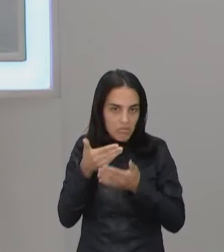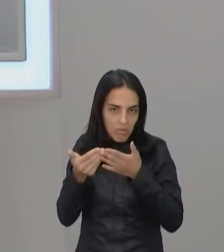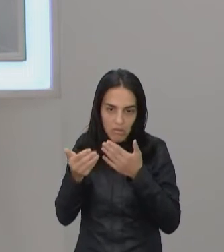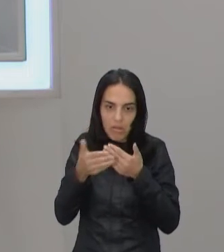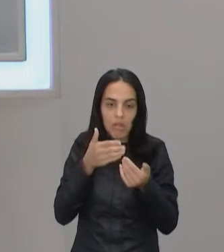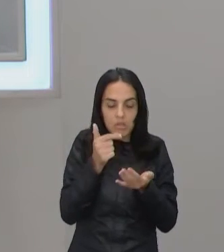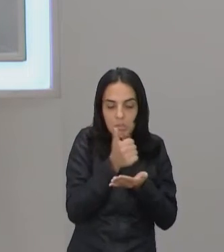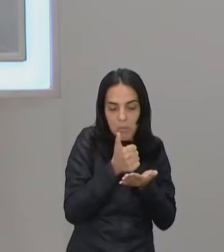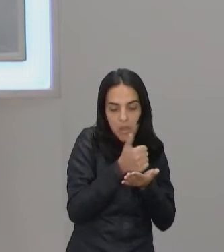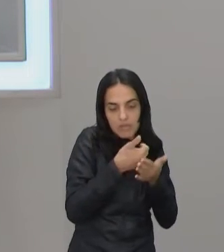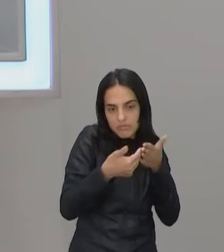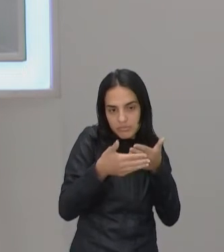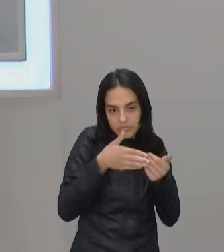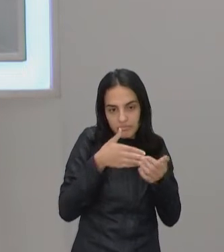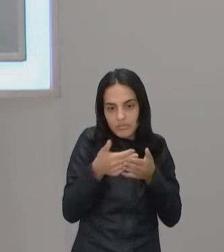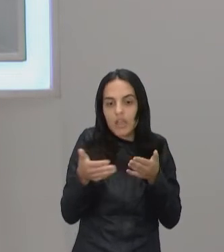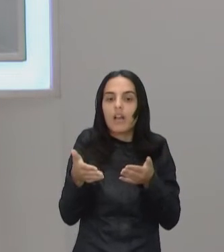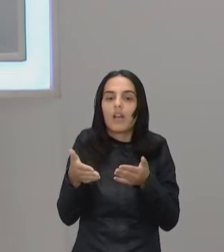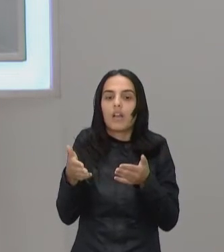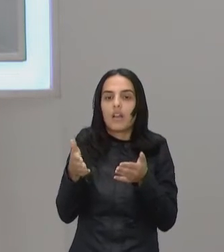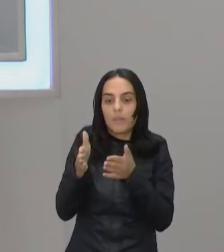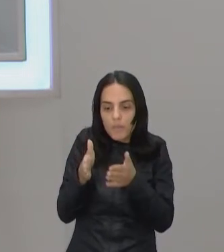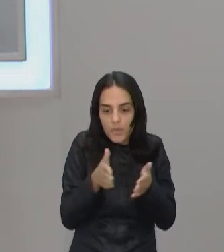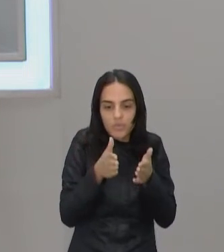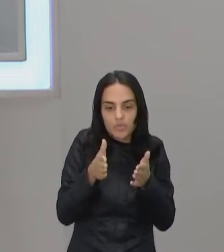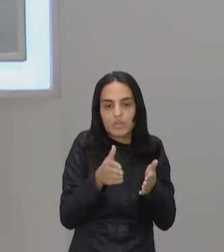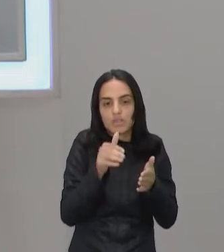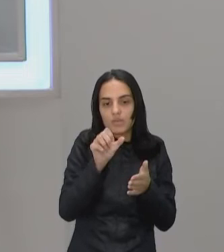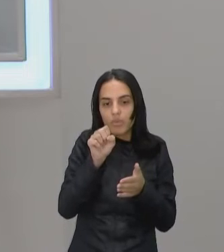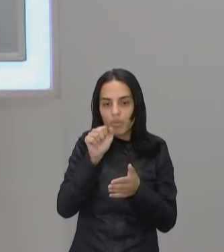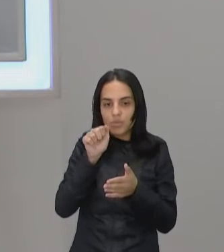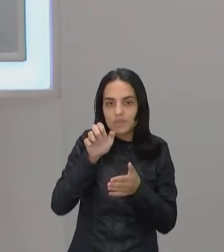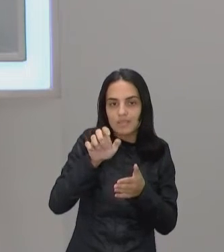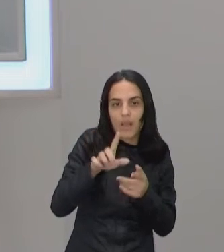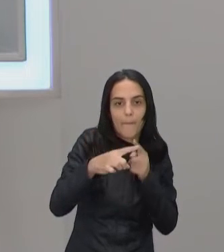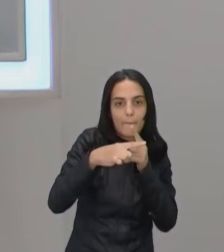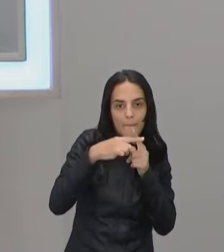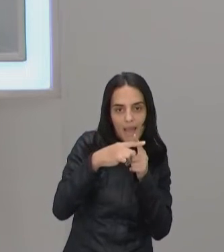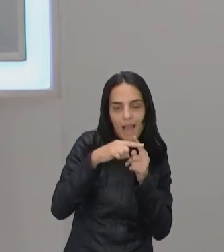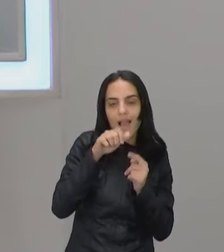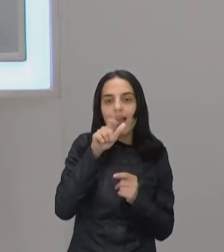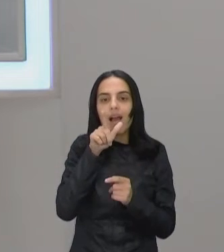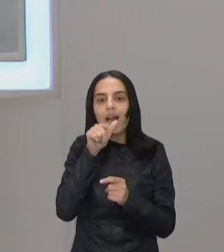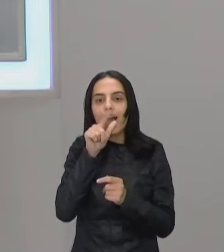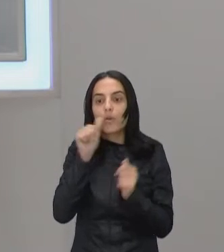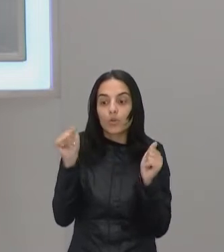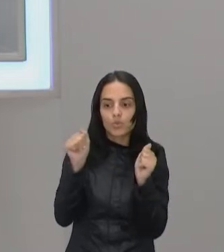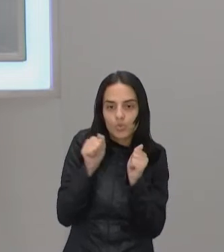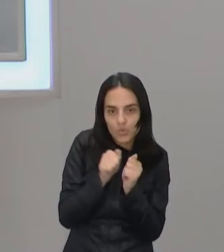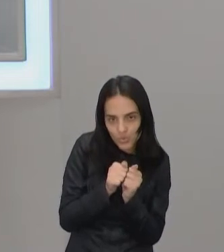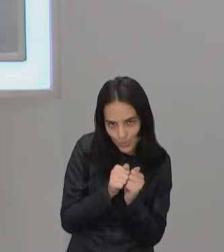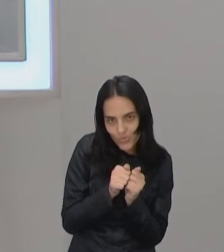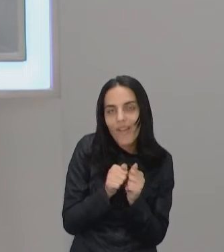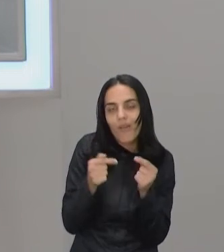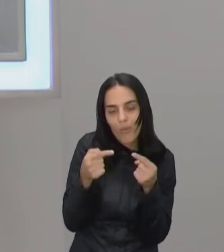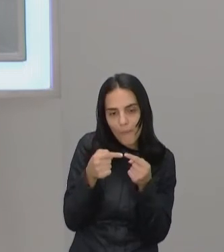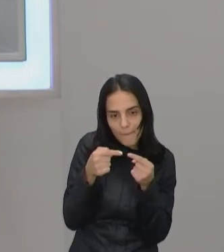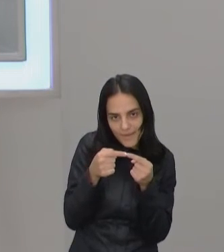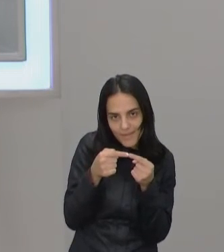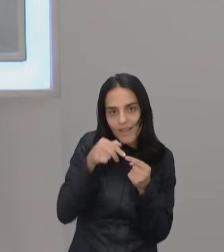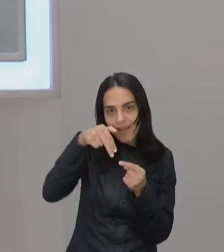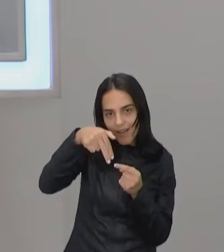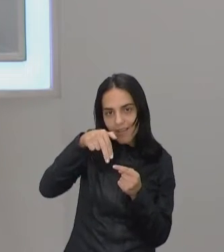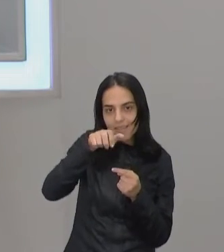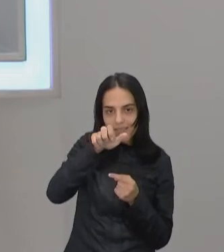base qualquer, produzindo um sal mais água. Esse é o fundamento da reação de neutralização. Porque